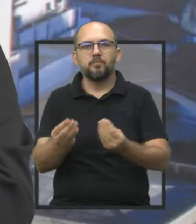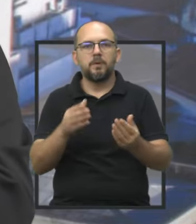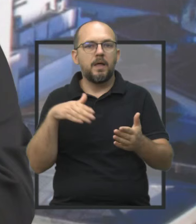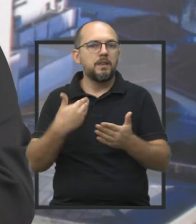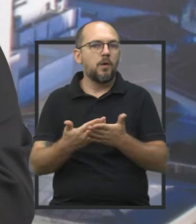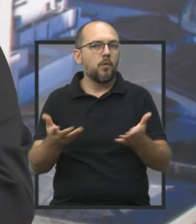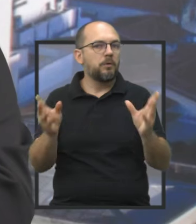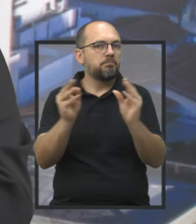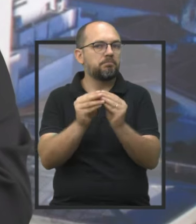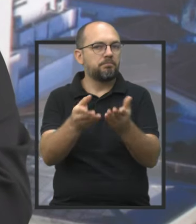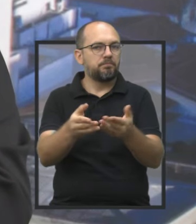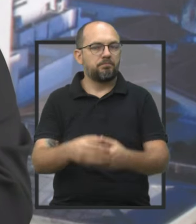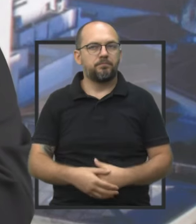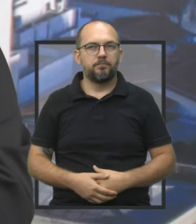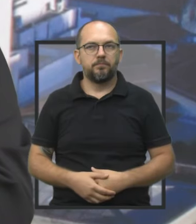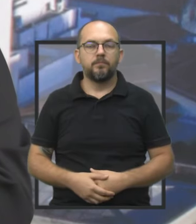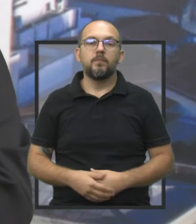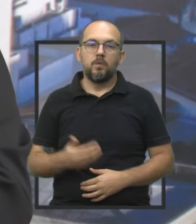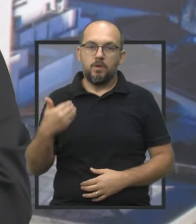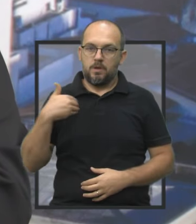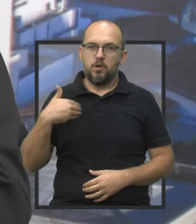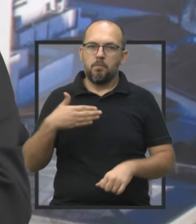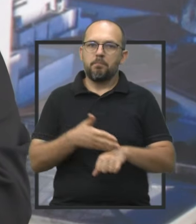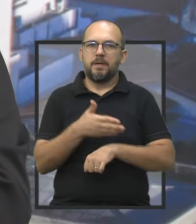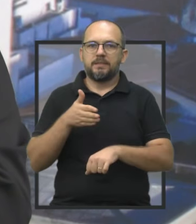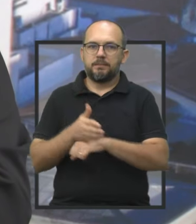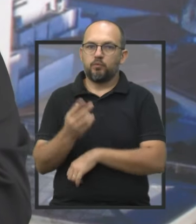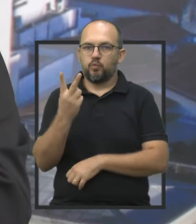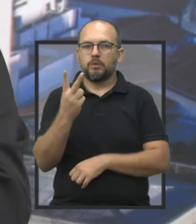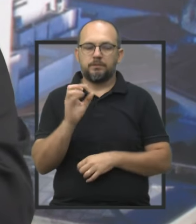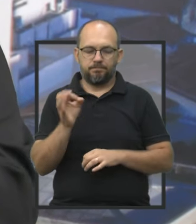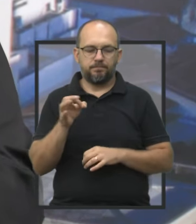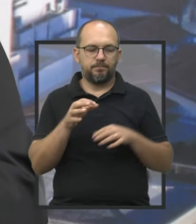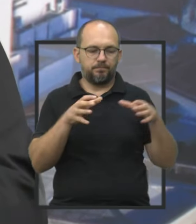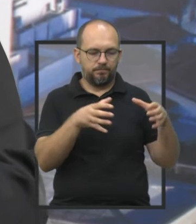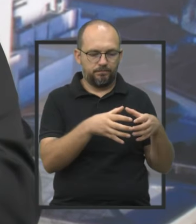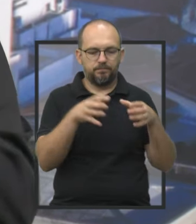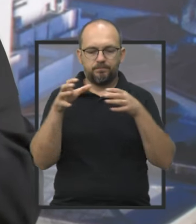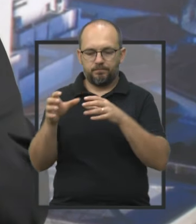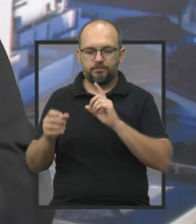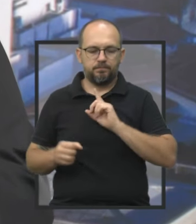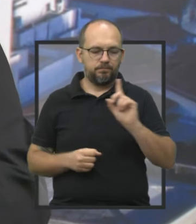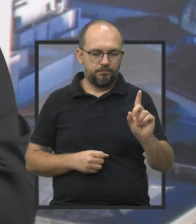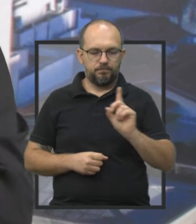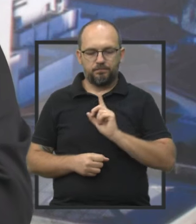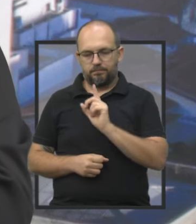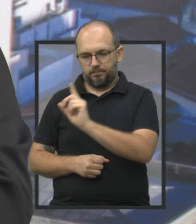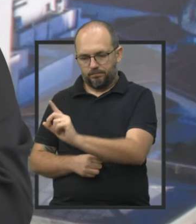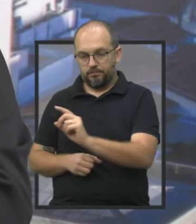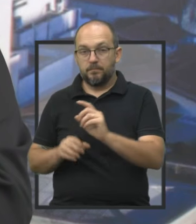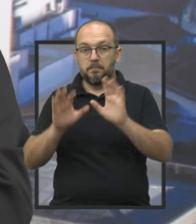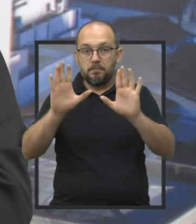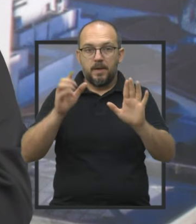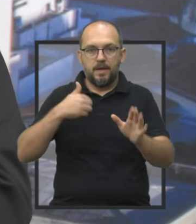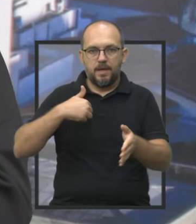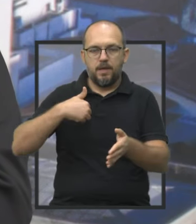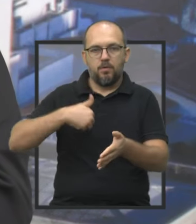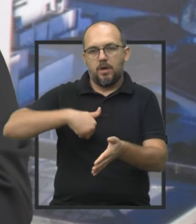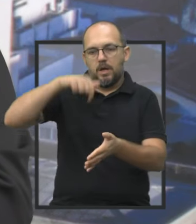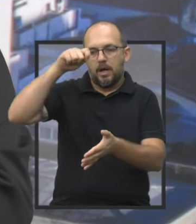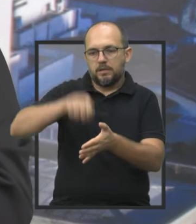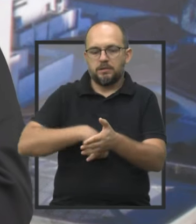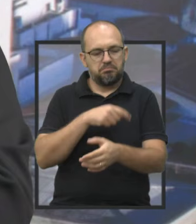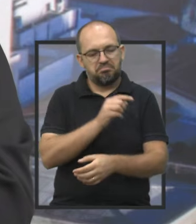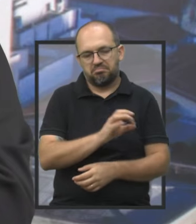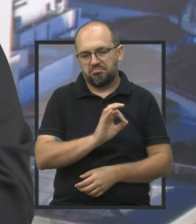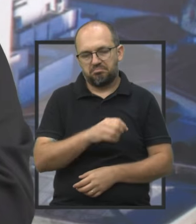embora eu de fato participe de 2 comissões, eu acabei não sendo autor, assinando nenhuma das